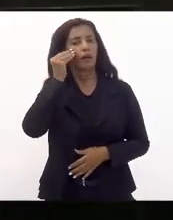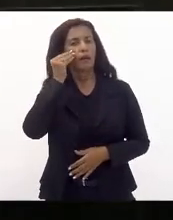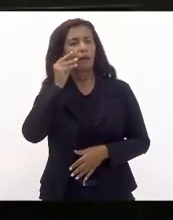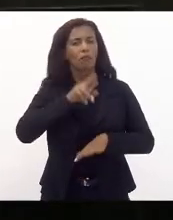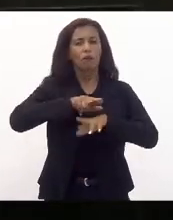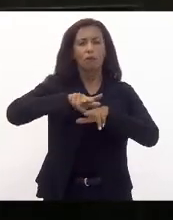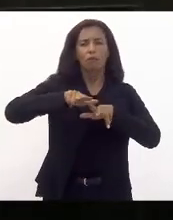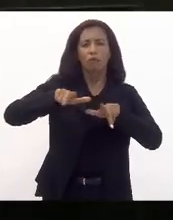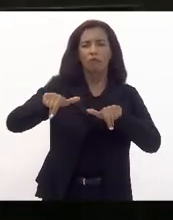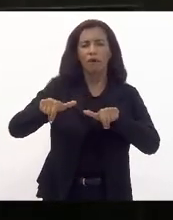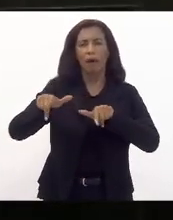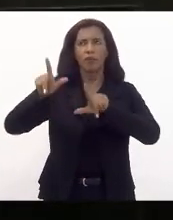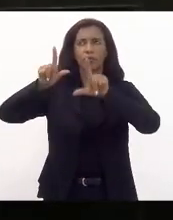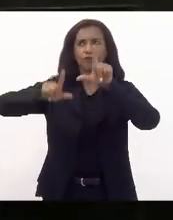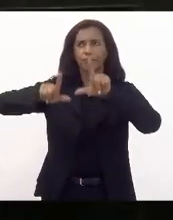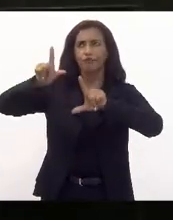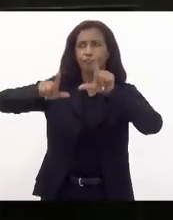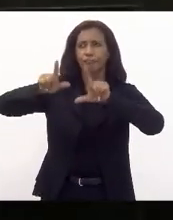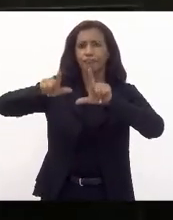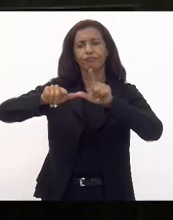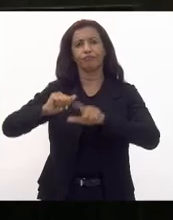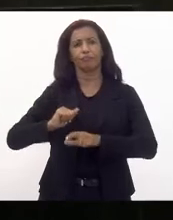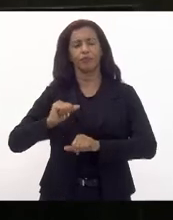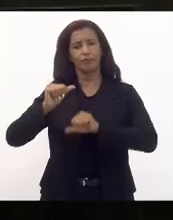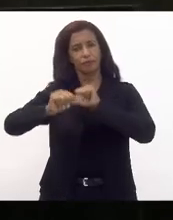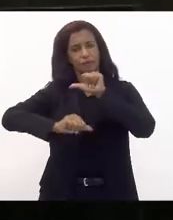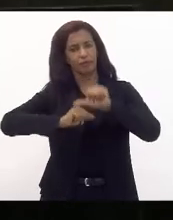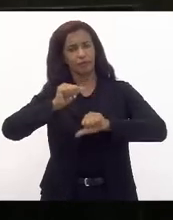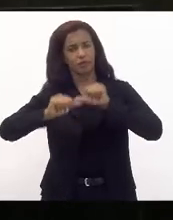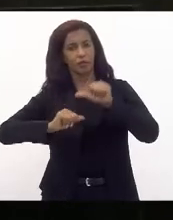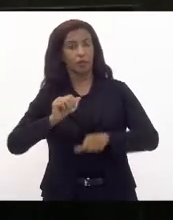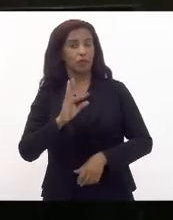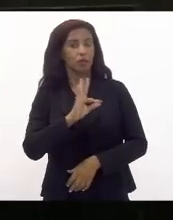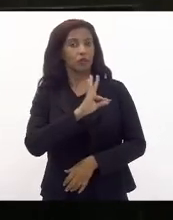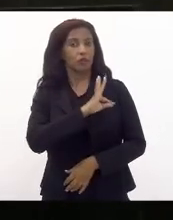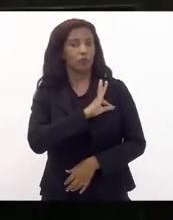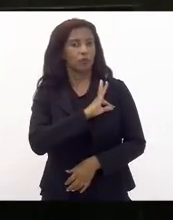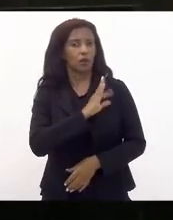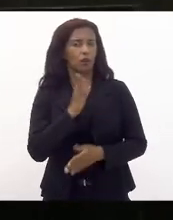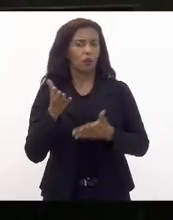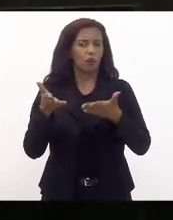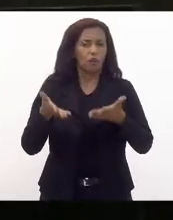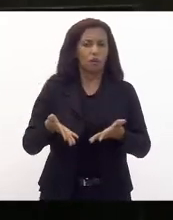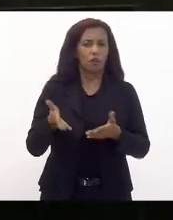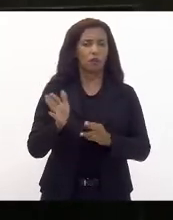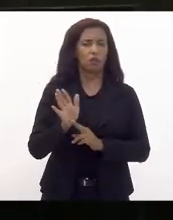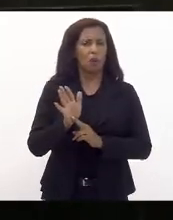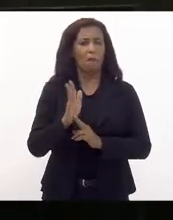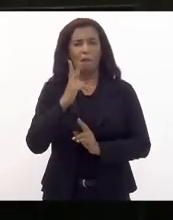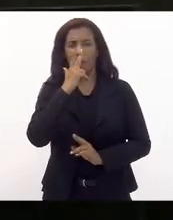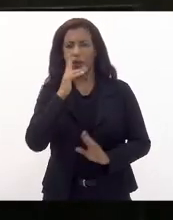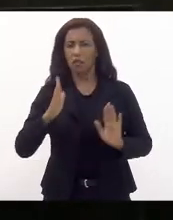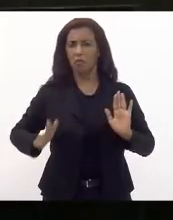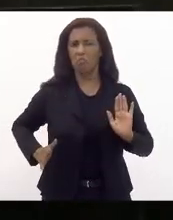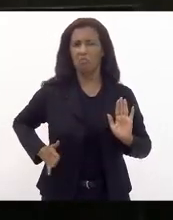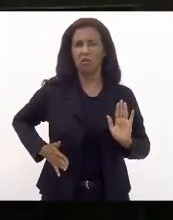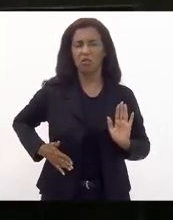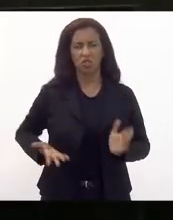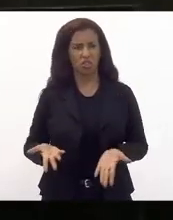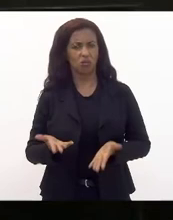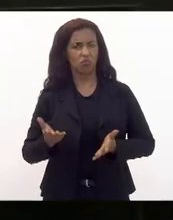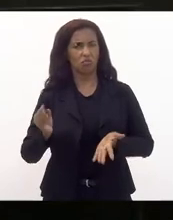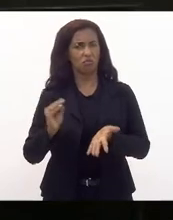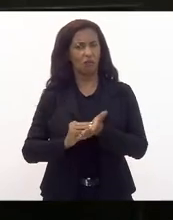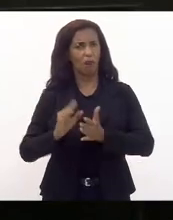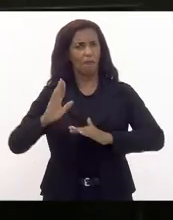vários veículos de mídias tornando nossos heróis colocando ele como se fosse em bandido desmerecendo